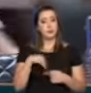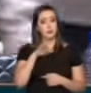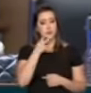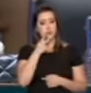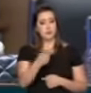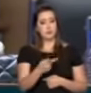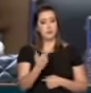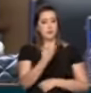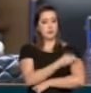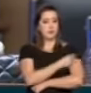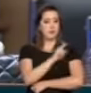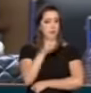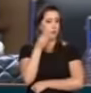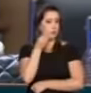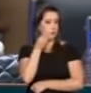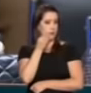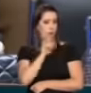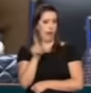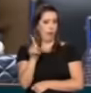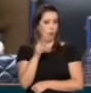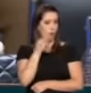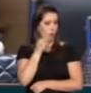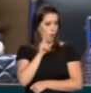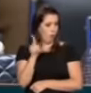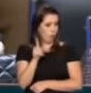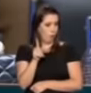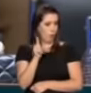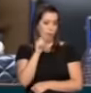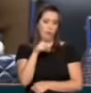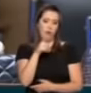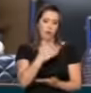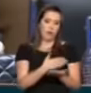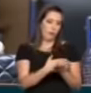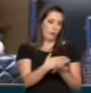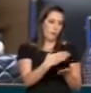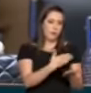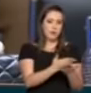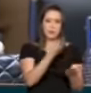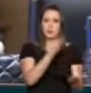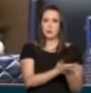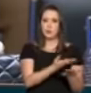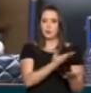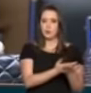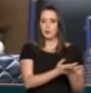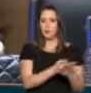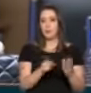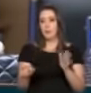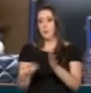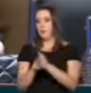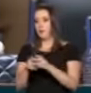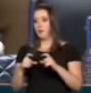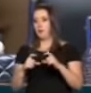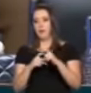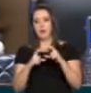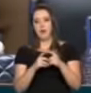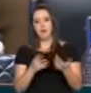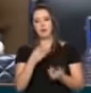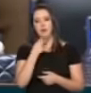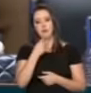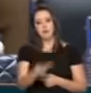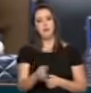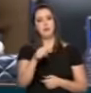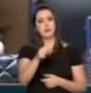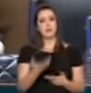a vacina não é experimental, ela ainda está numa fase de estudos. A própria Pfizer reconhece, está no relatório